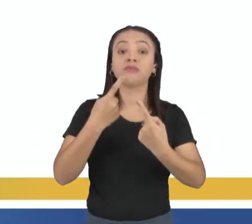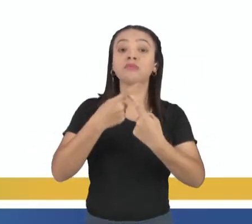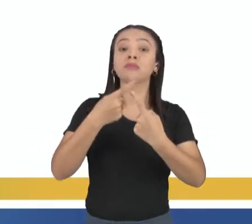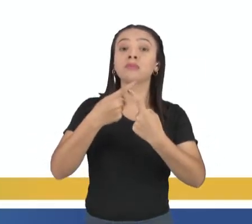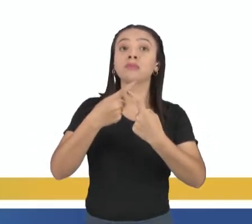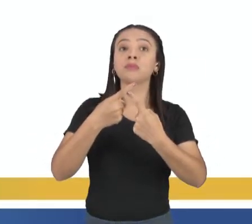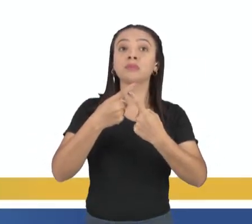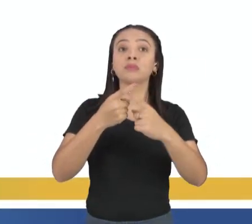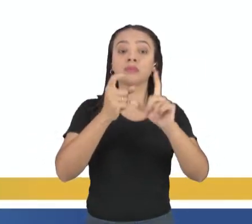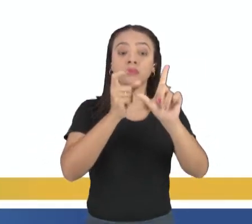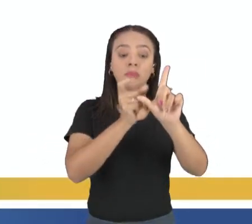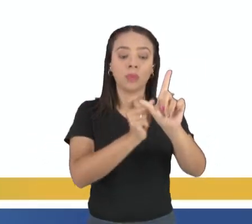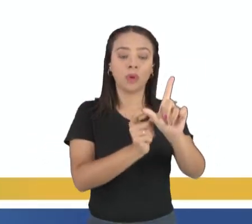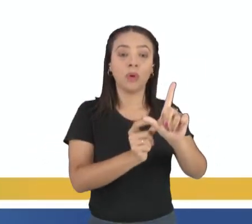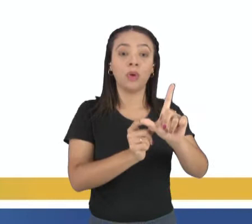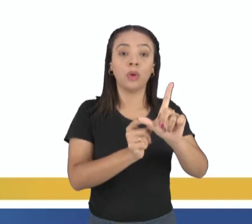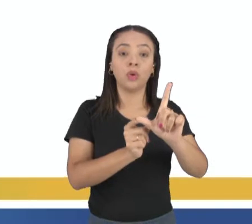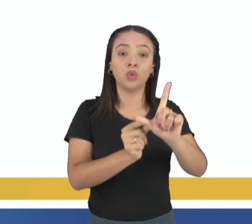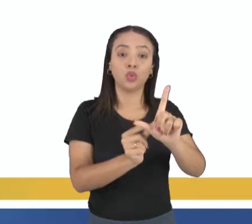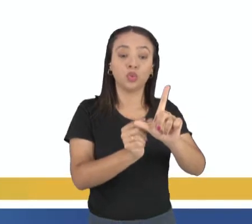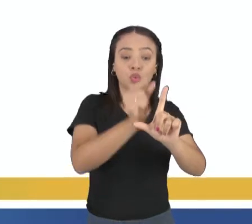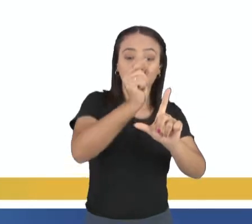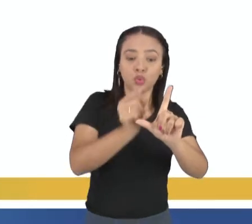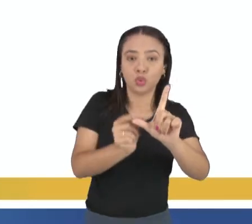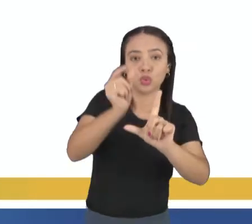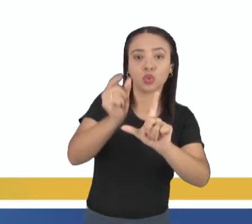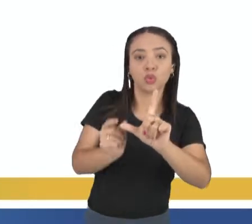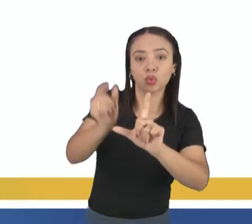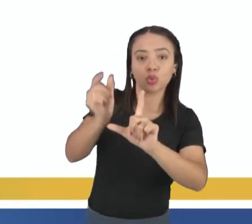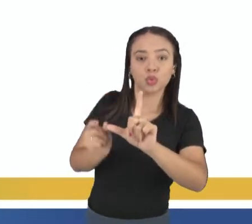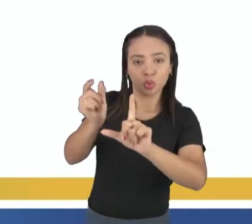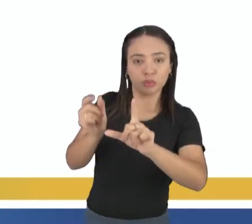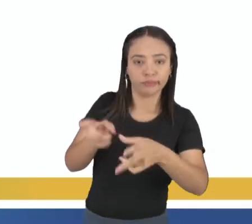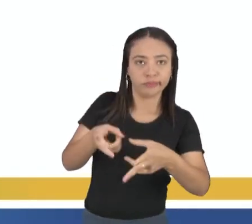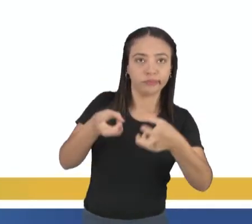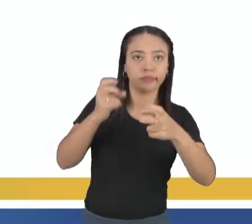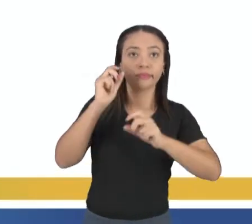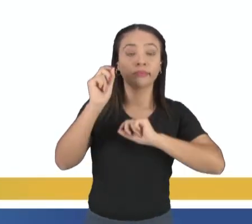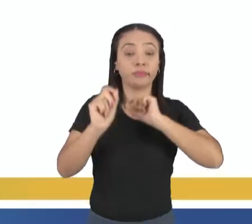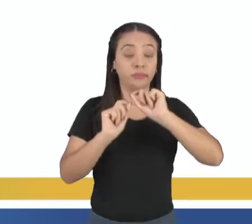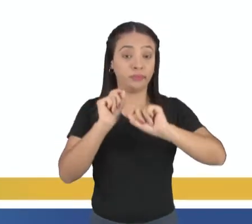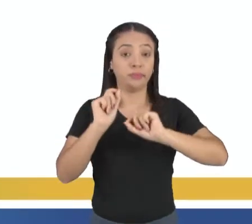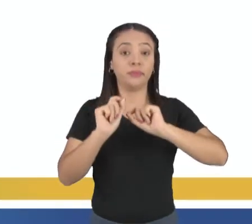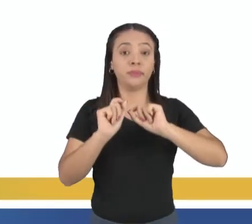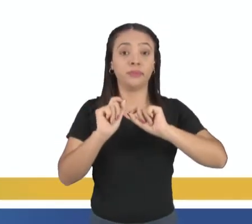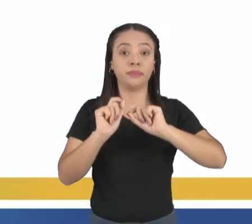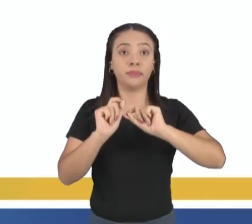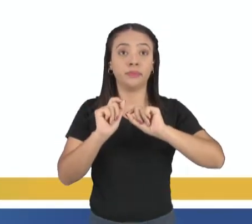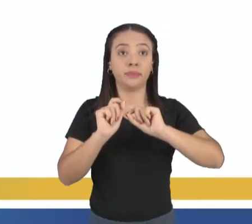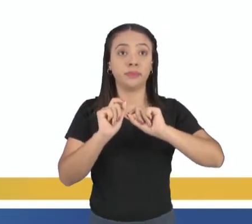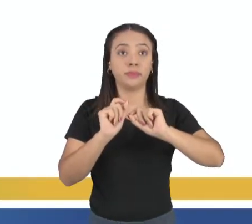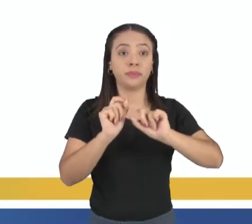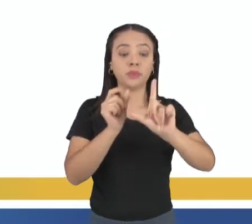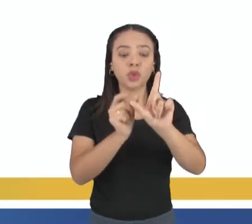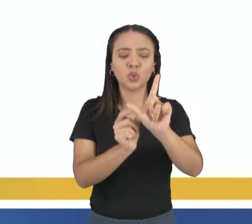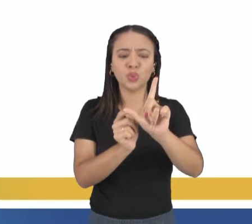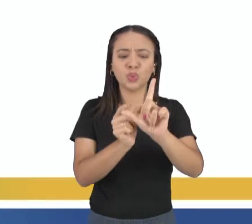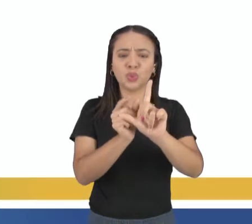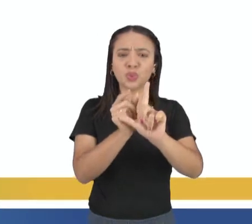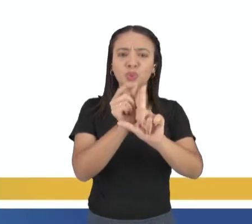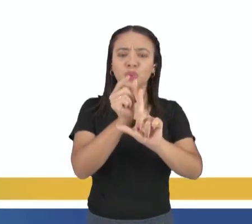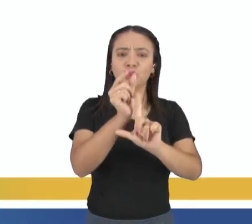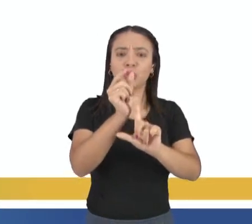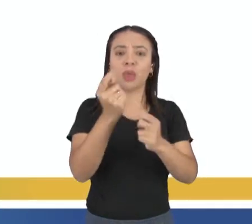tipo gráfico de coluna, né? Então repare que aqui, gente, as alturas das colunas vai